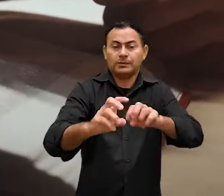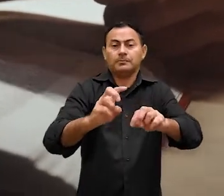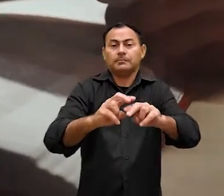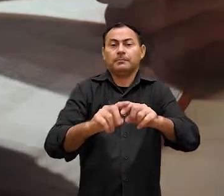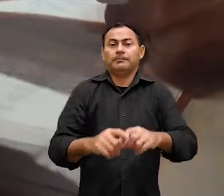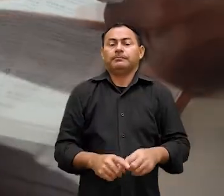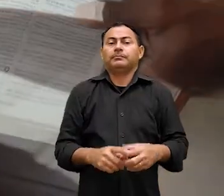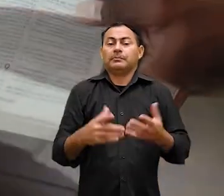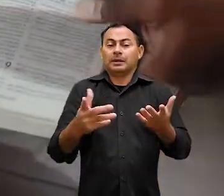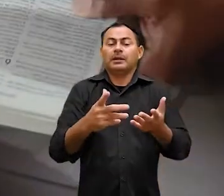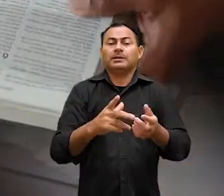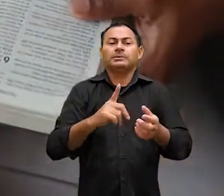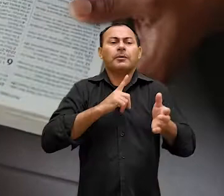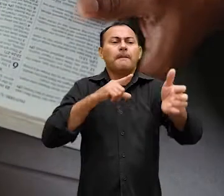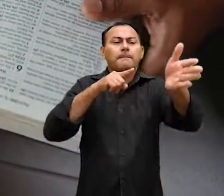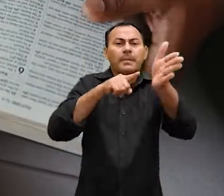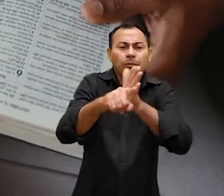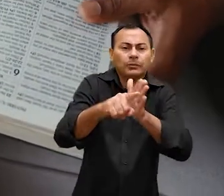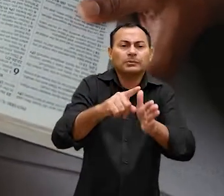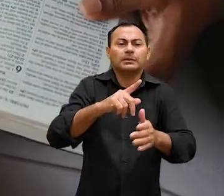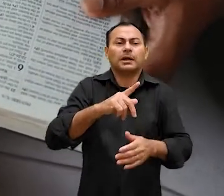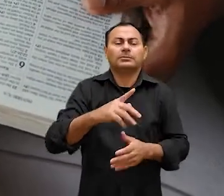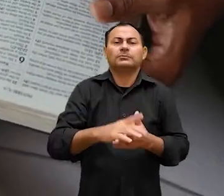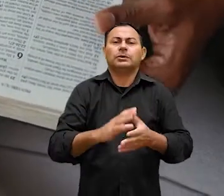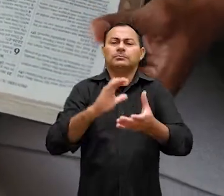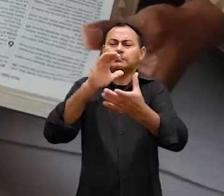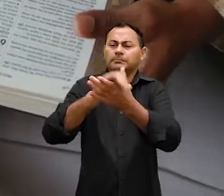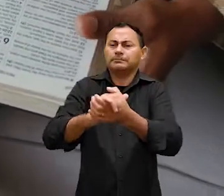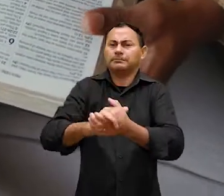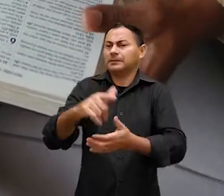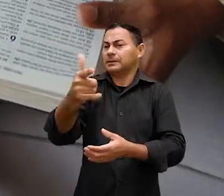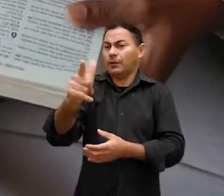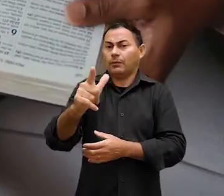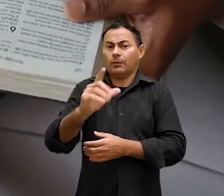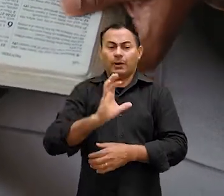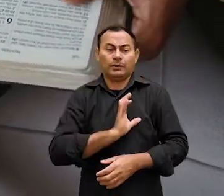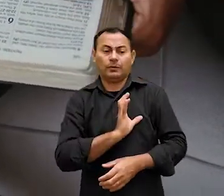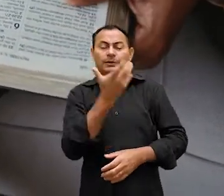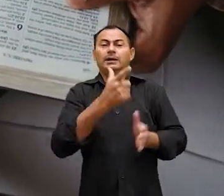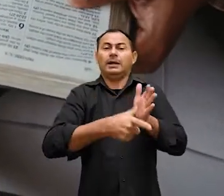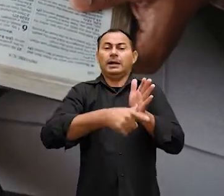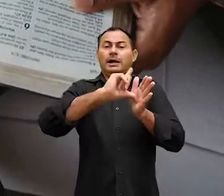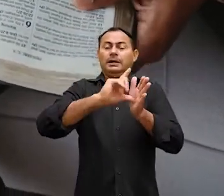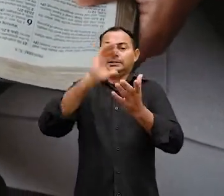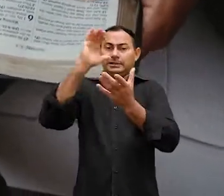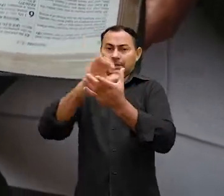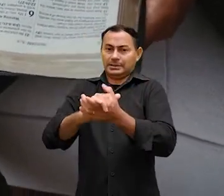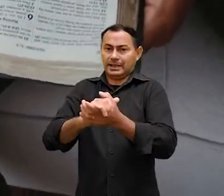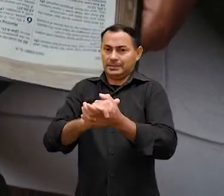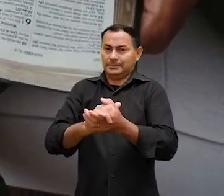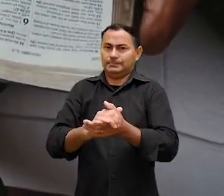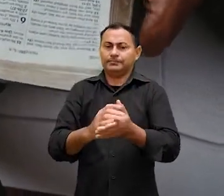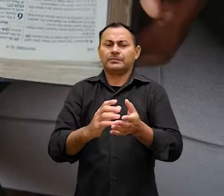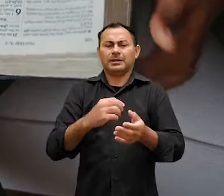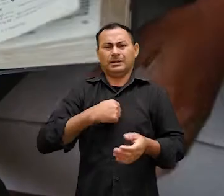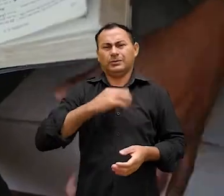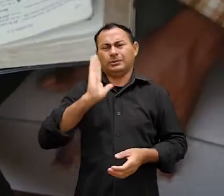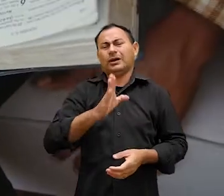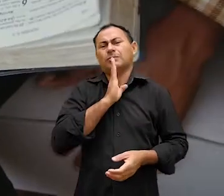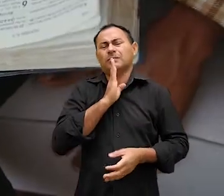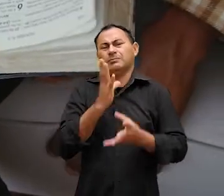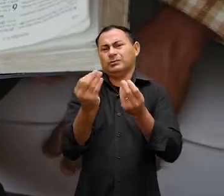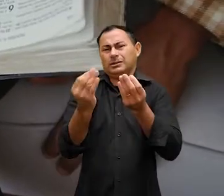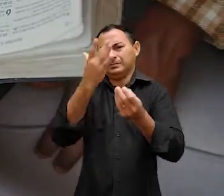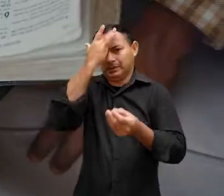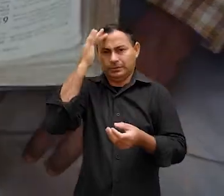isto. Eles tinham perguntado a ele sobre um casal que não era convertido antes de se casarem. Eu já conheci muita gente